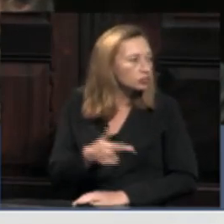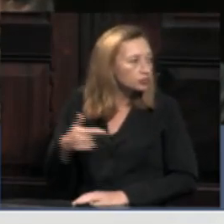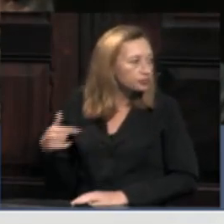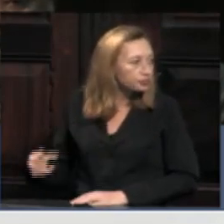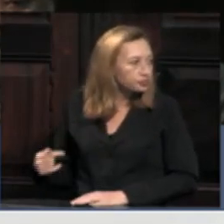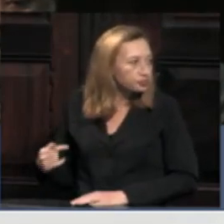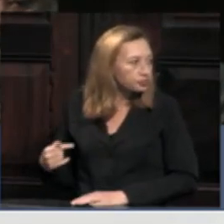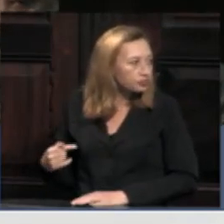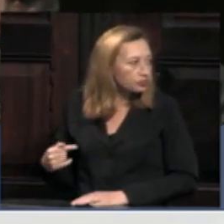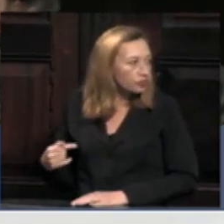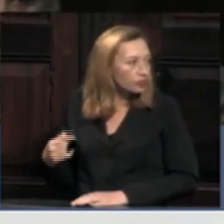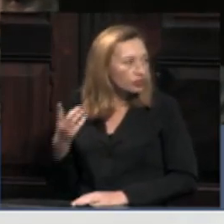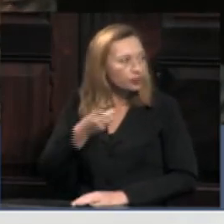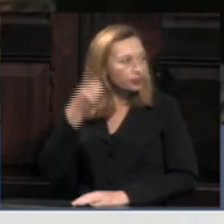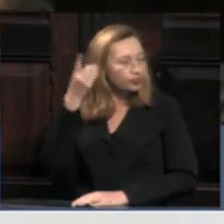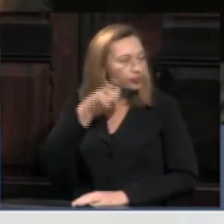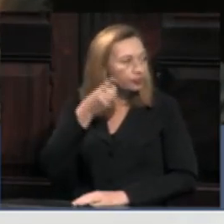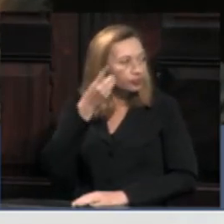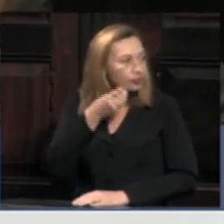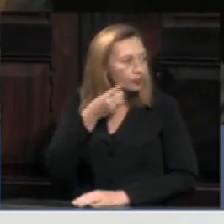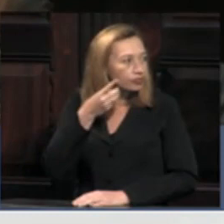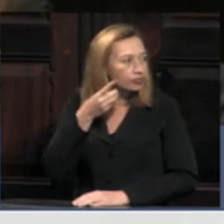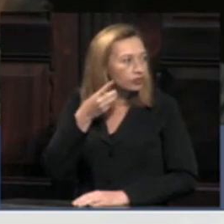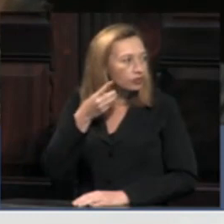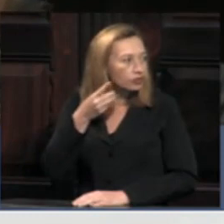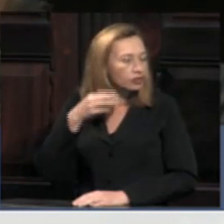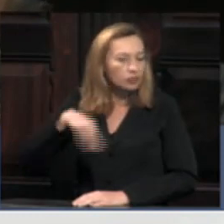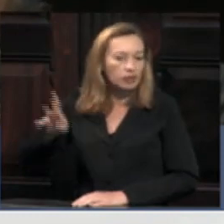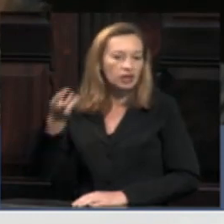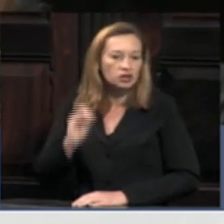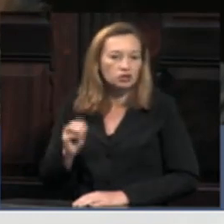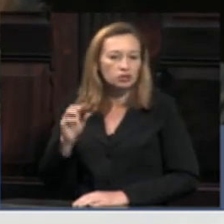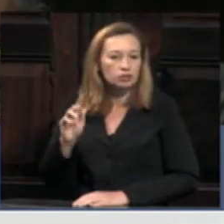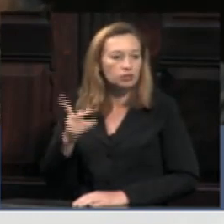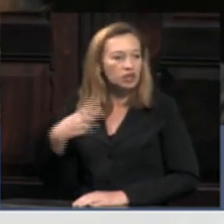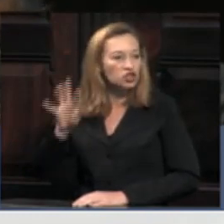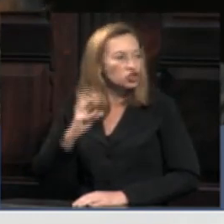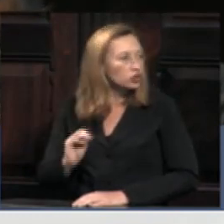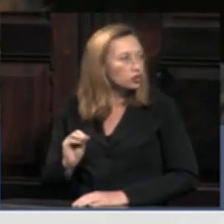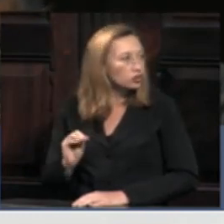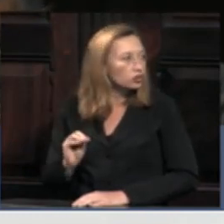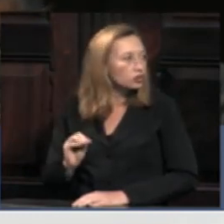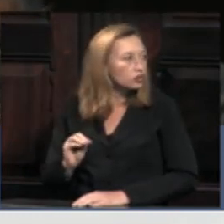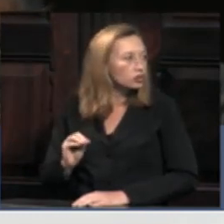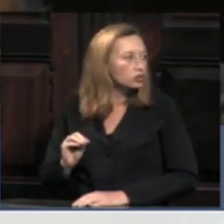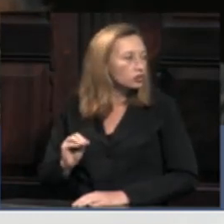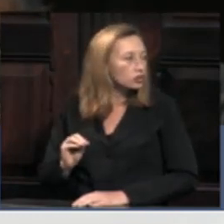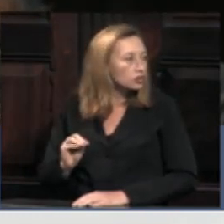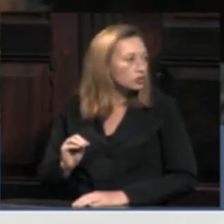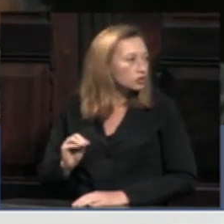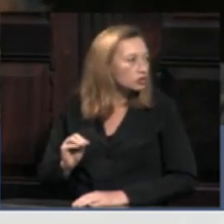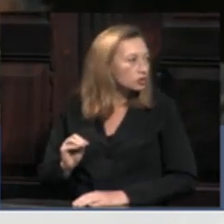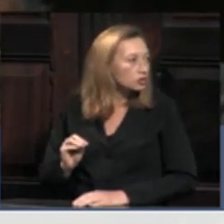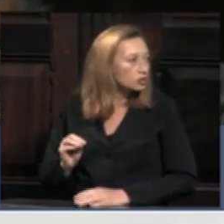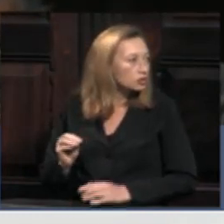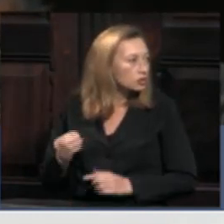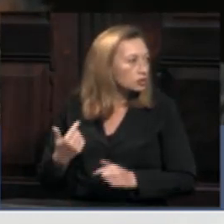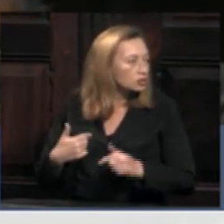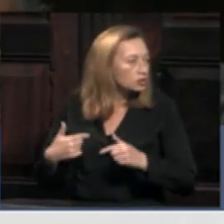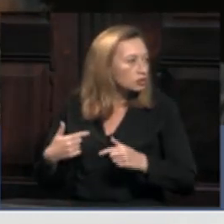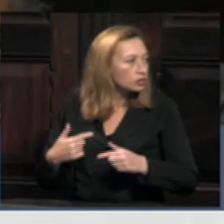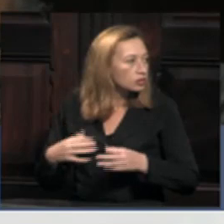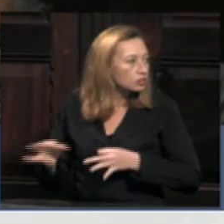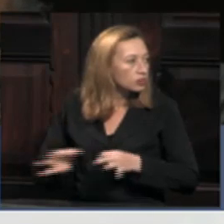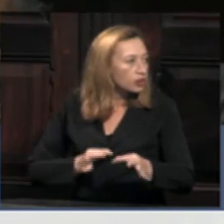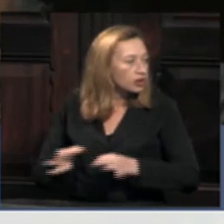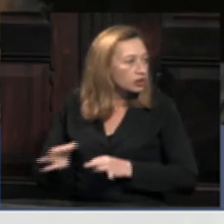2464A/2017, de autoria do deputado Márcio Pacheco, que dispõe sobre a elaboração de estatísticas